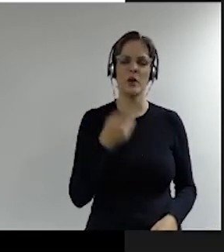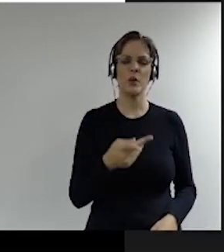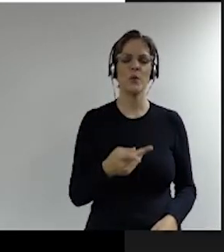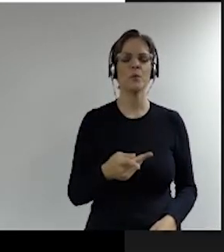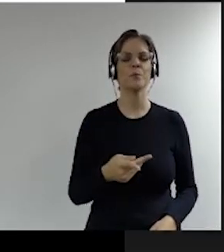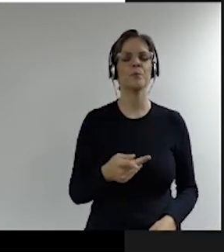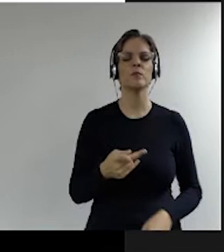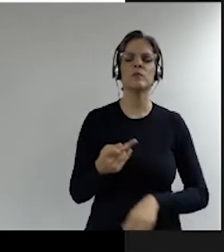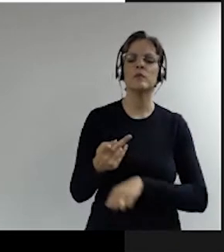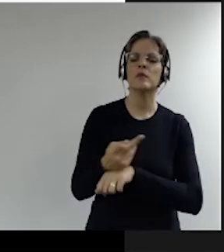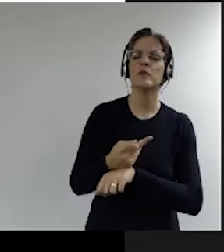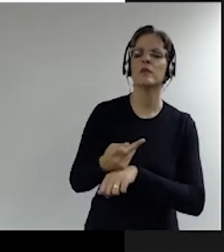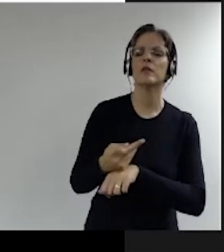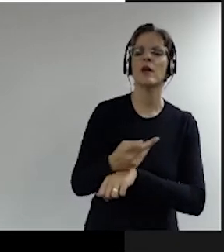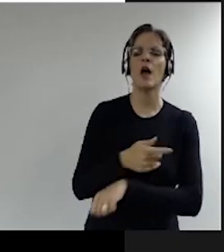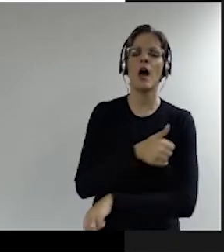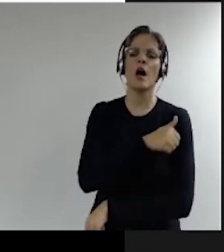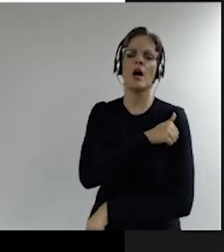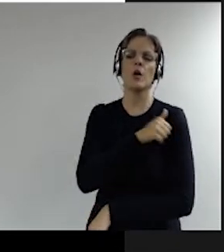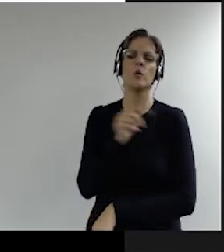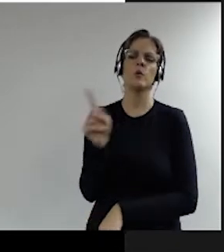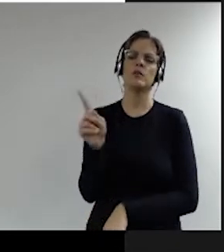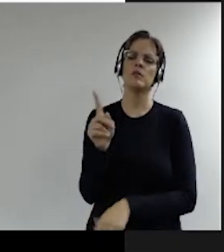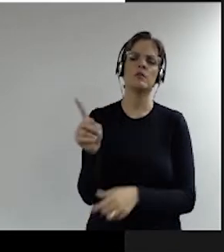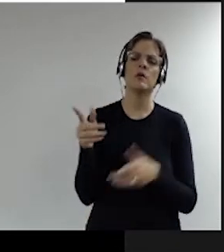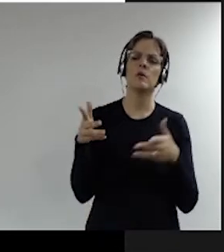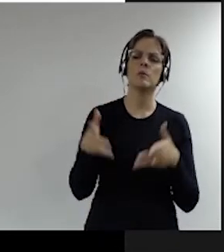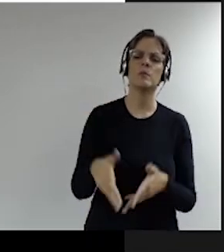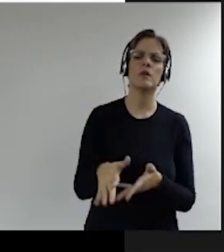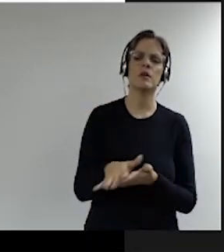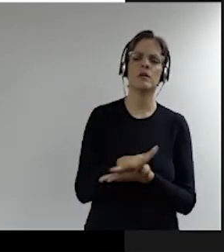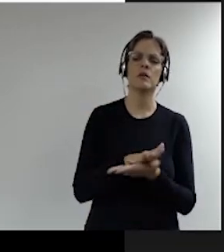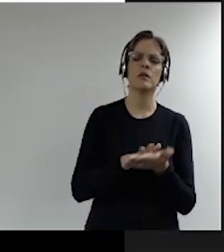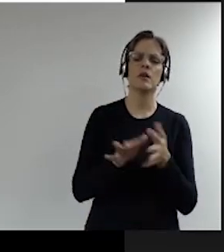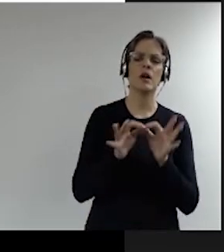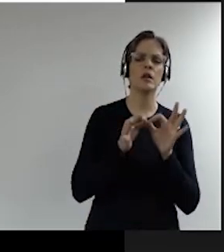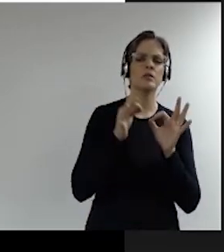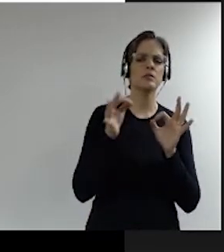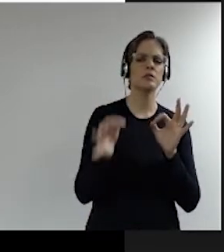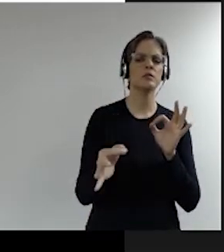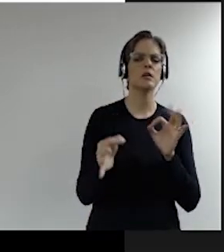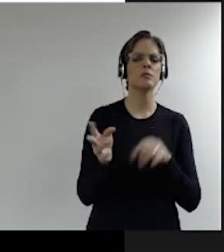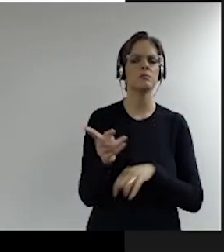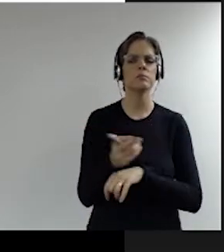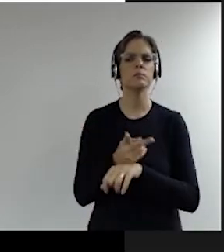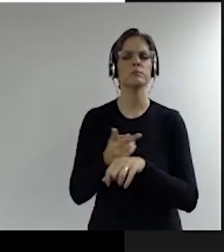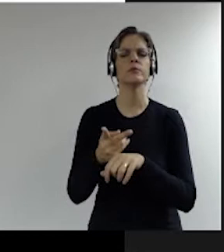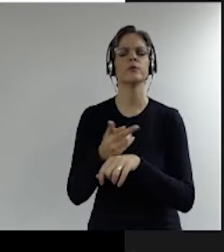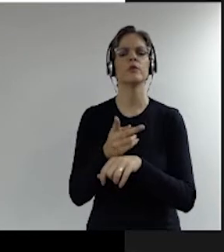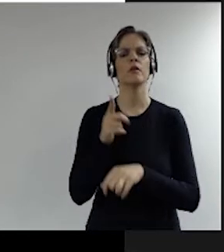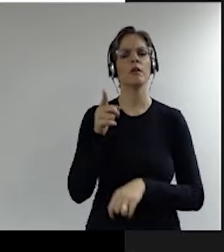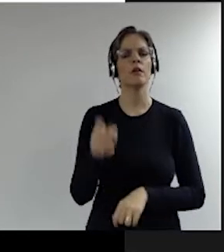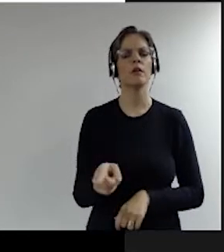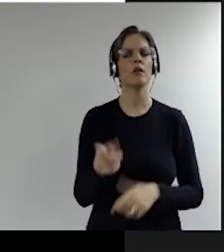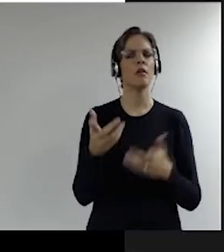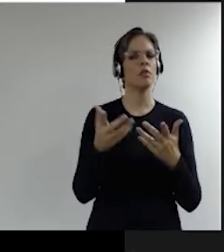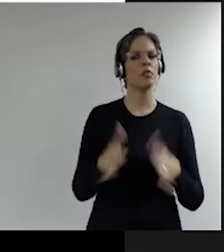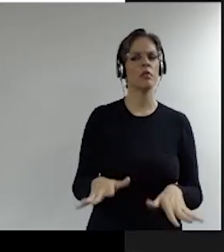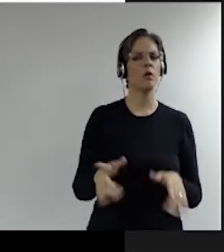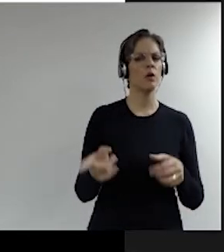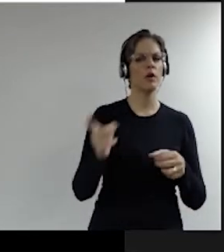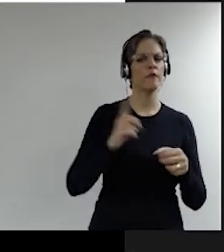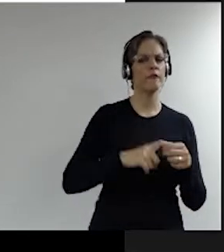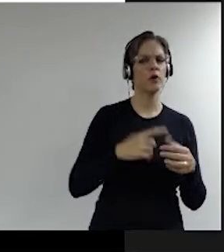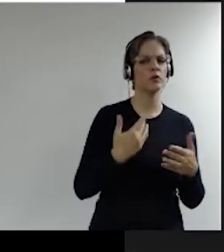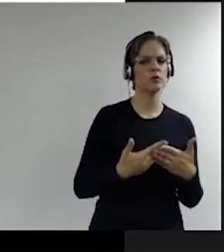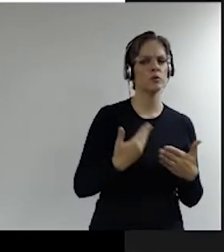busca ativa dos alunos que não estão participando das atividades à distância, porque esse é um preditor que esse jovem não quer voltar para as